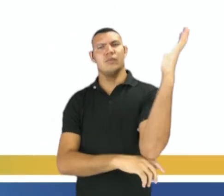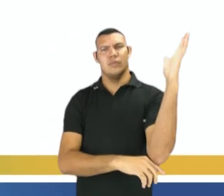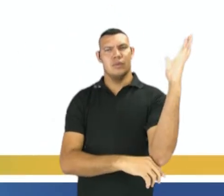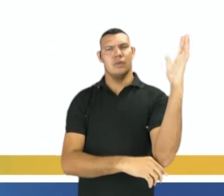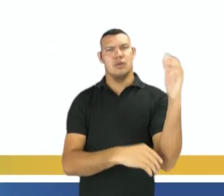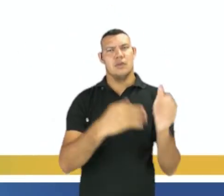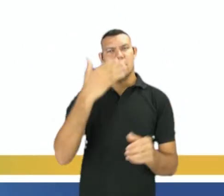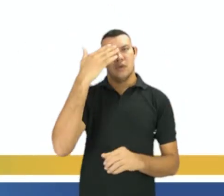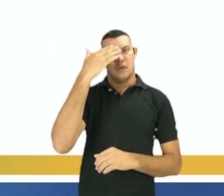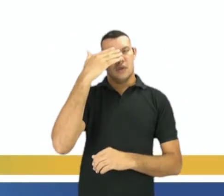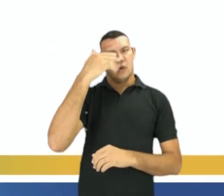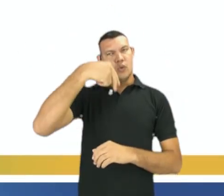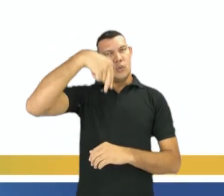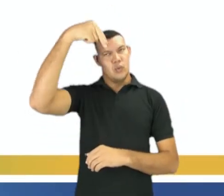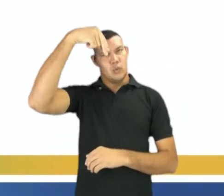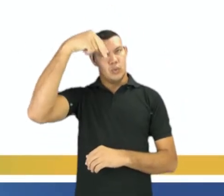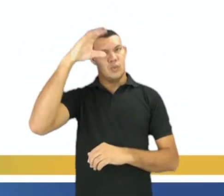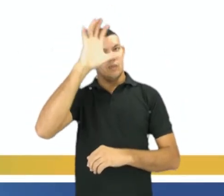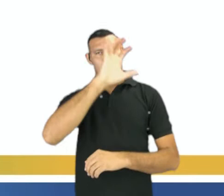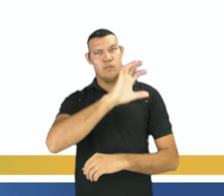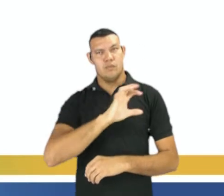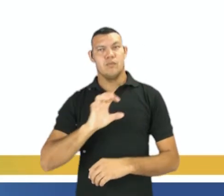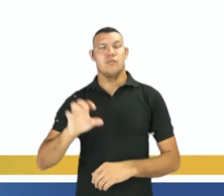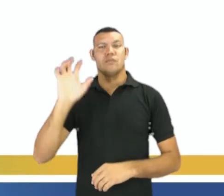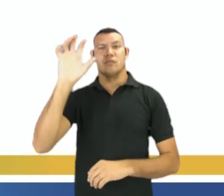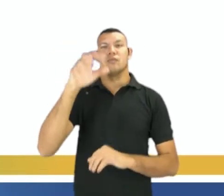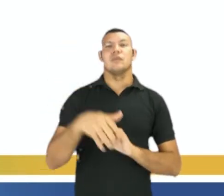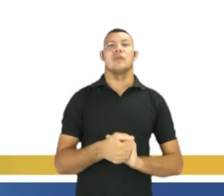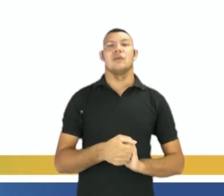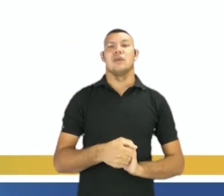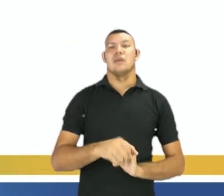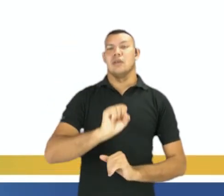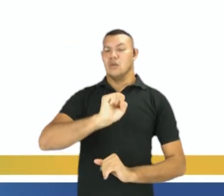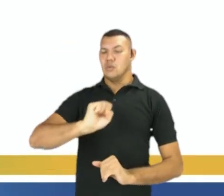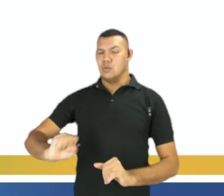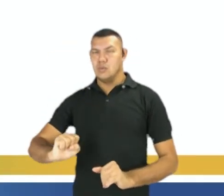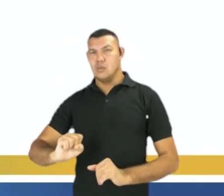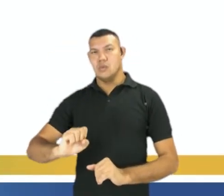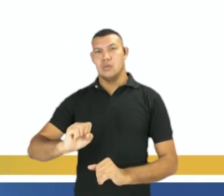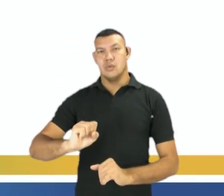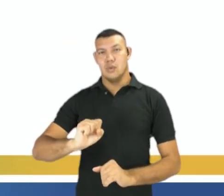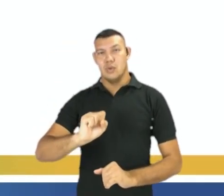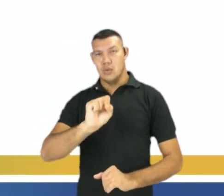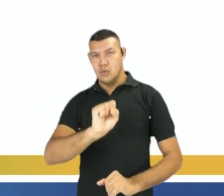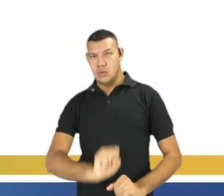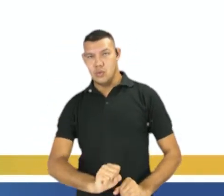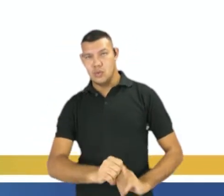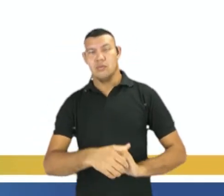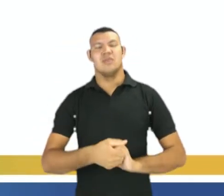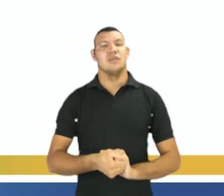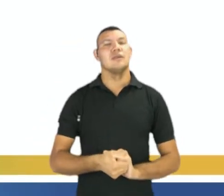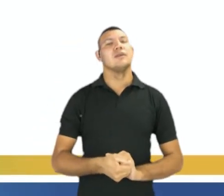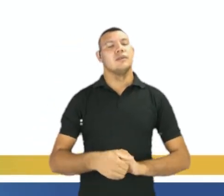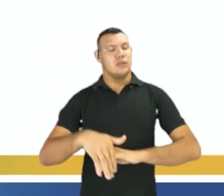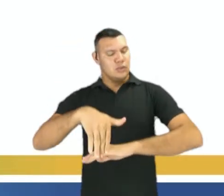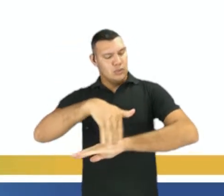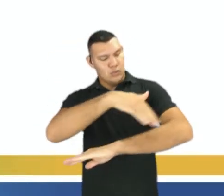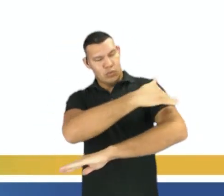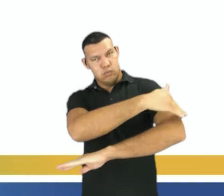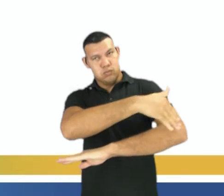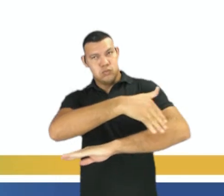Mata Atlântica é a principal fonte de vegetação do sul, sudeste e leste do país. Assim, ela é constituída de formações